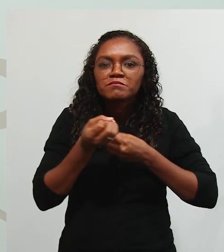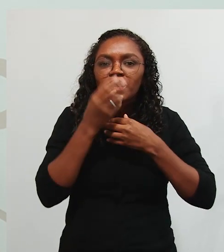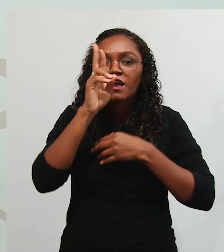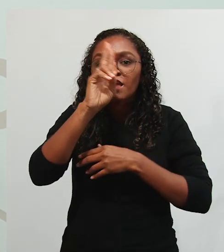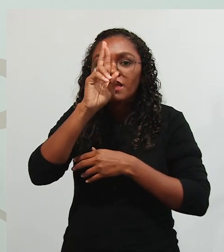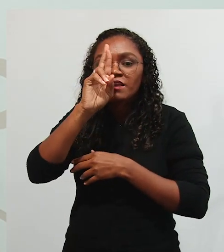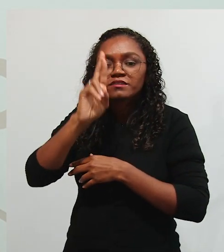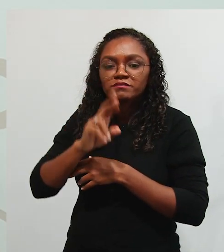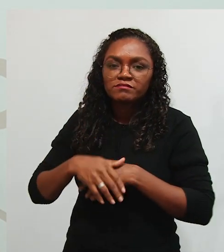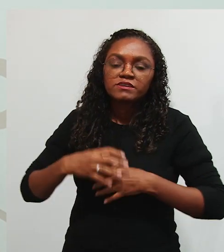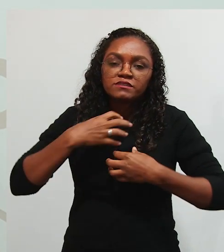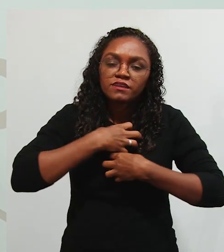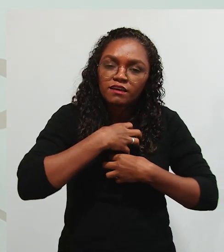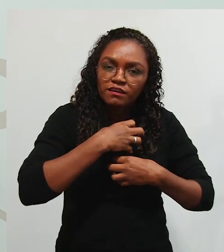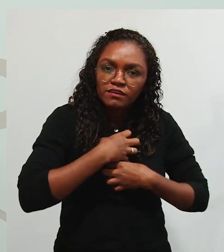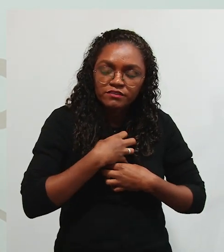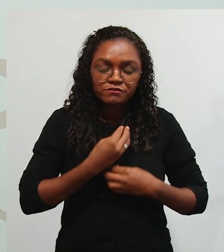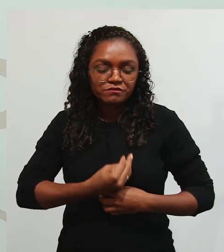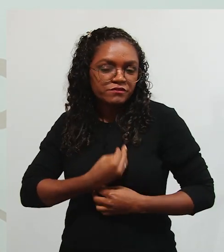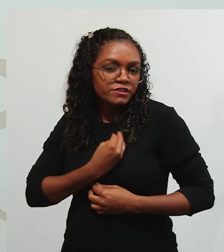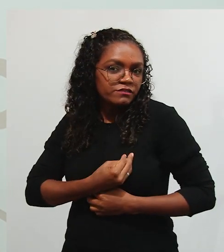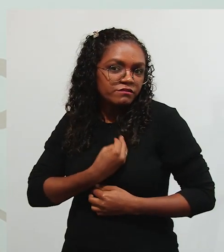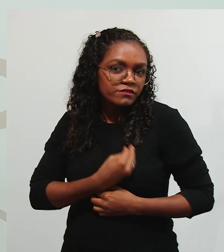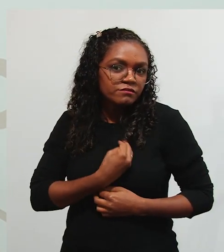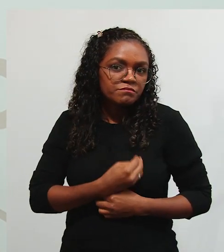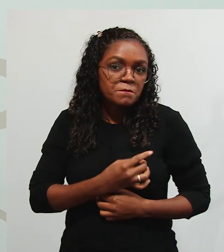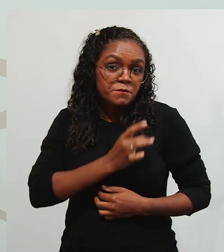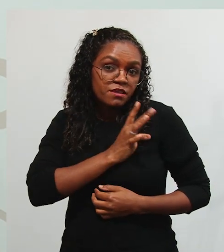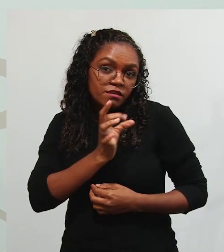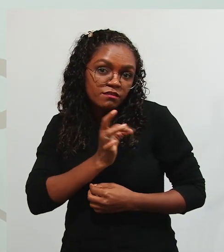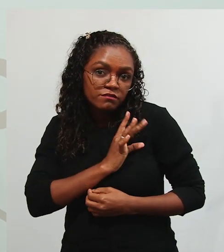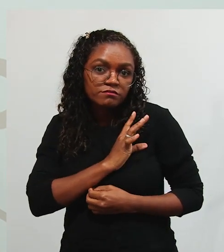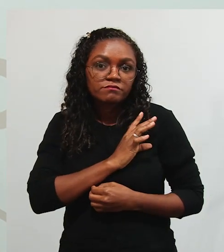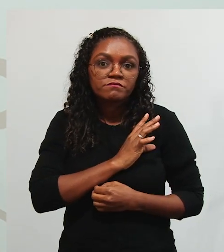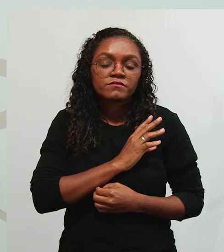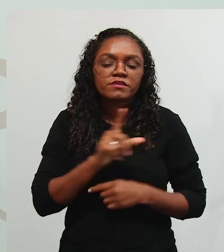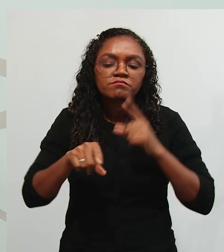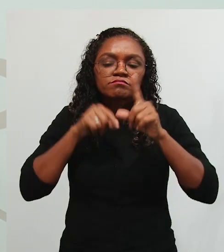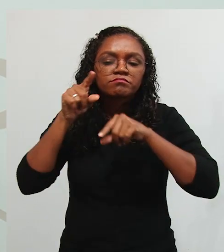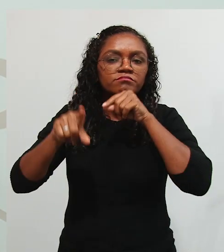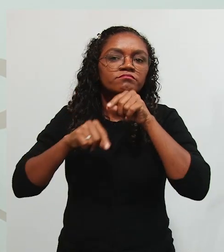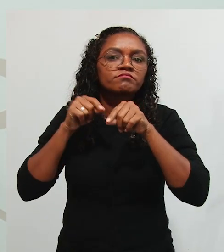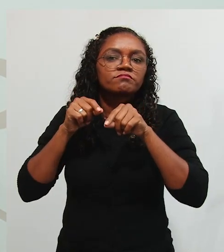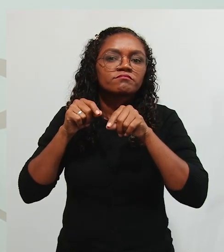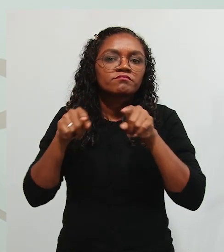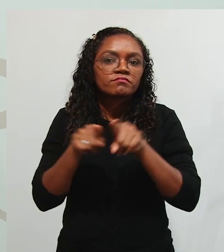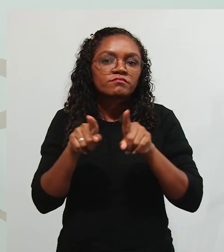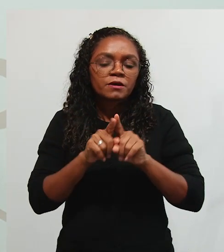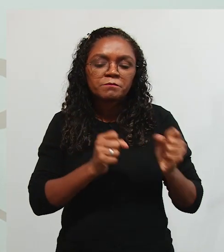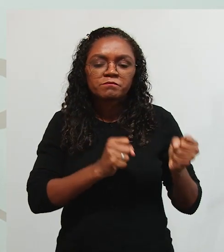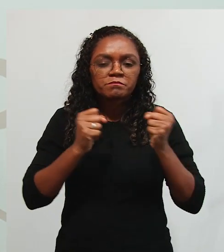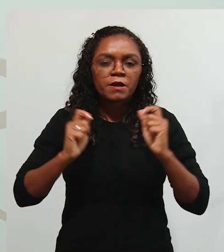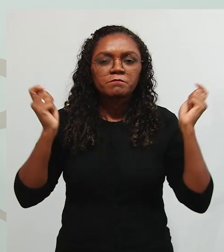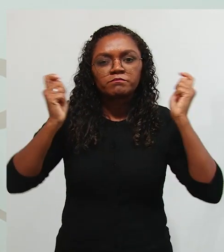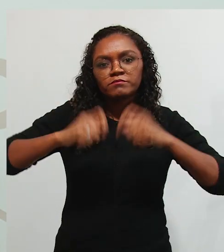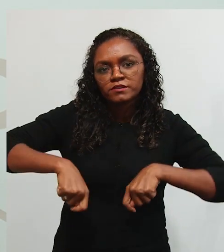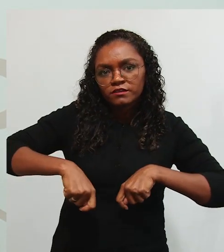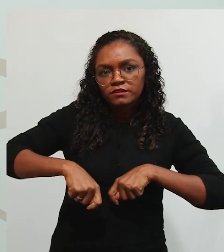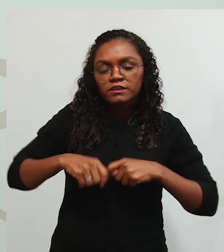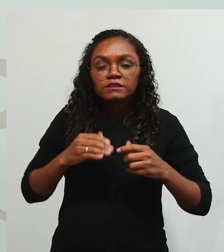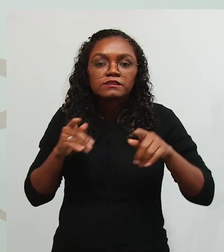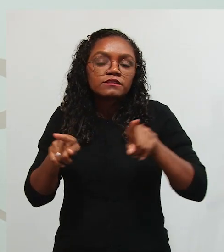são, o que sentem, o que vivem, seus medos, suas preferências, seus potenciais e